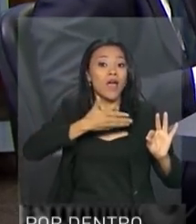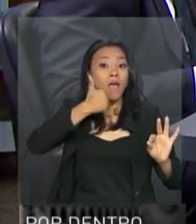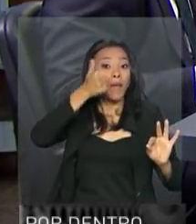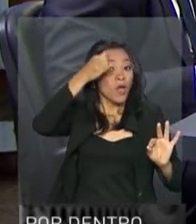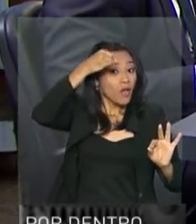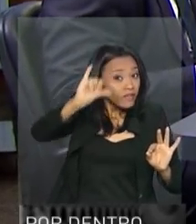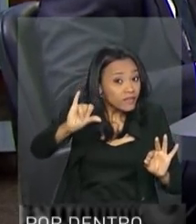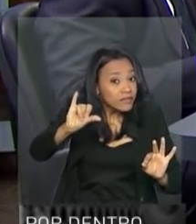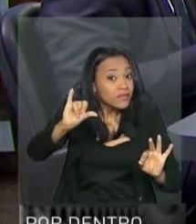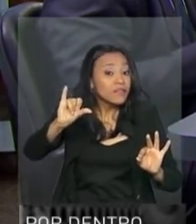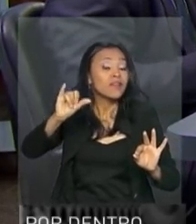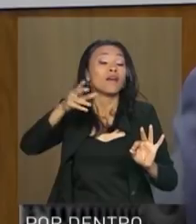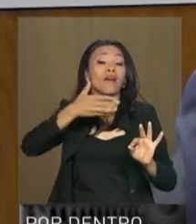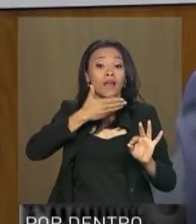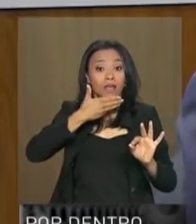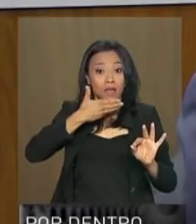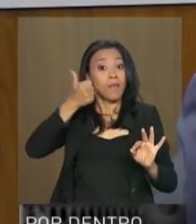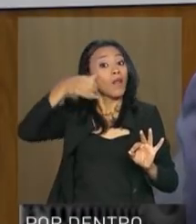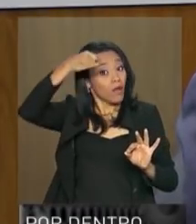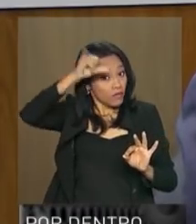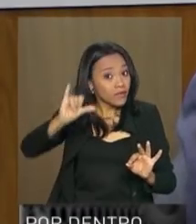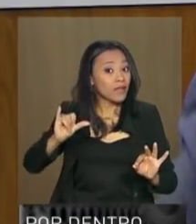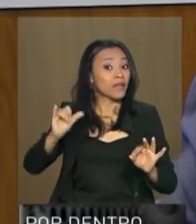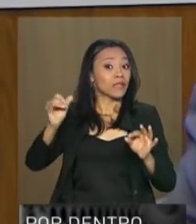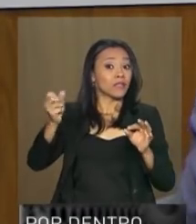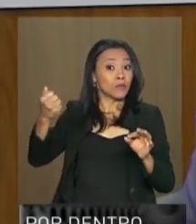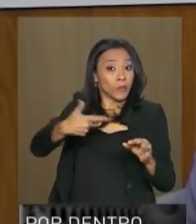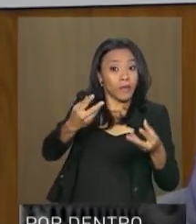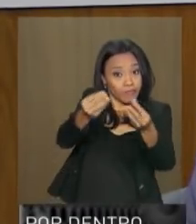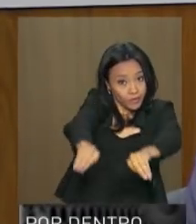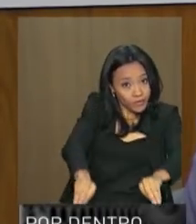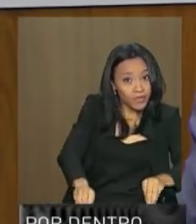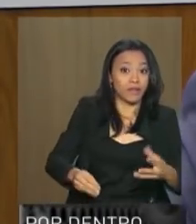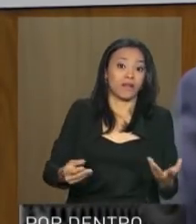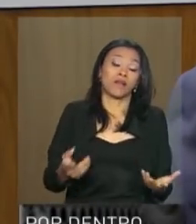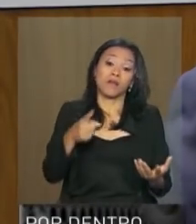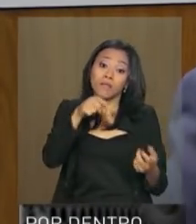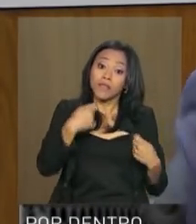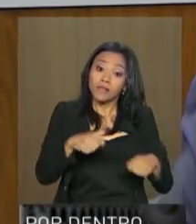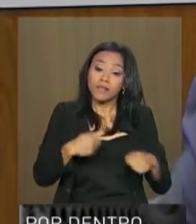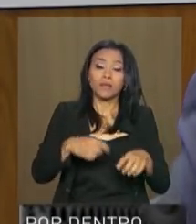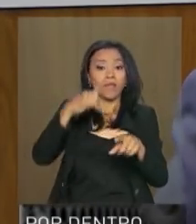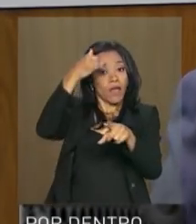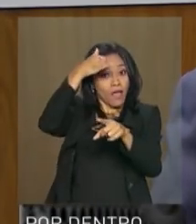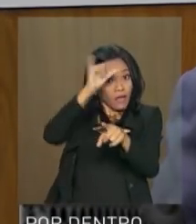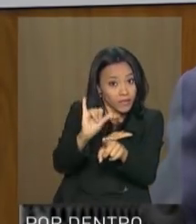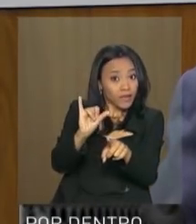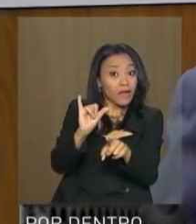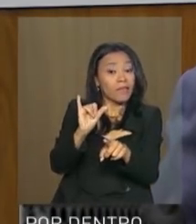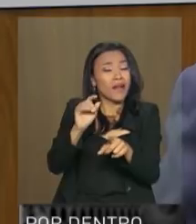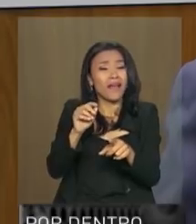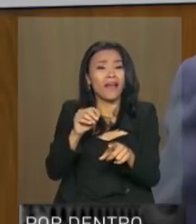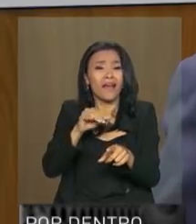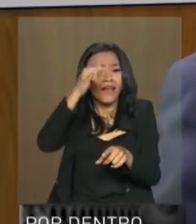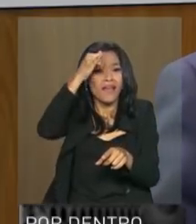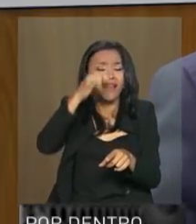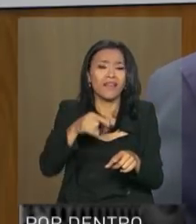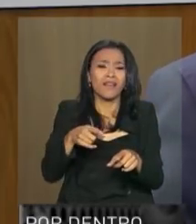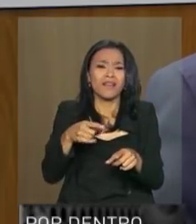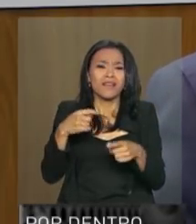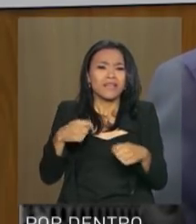que remediar. Então a gente tem que fazer uma reforma da Previdência preventiva para impedir uma situação ruim para o país.